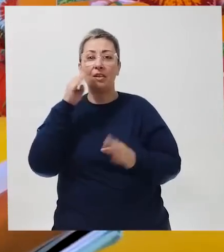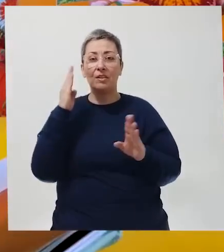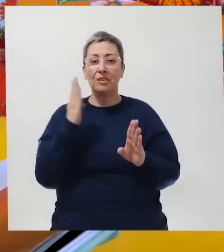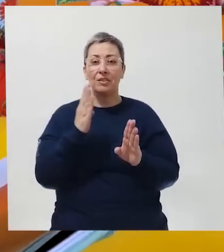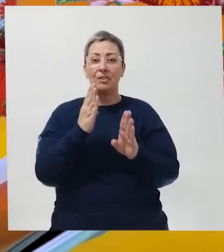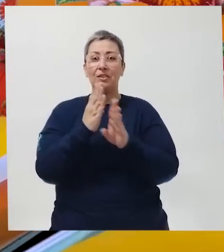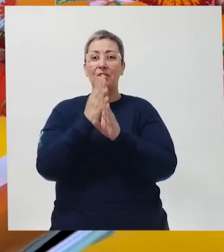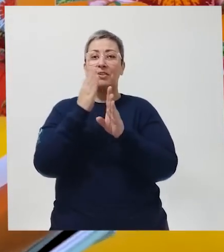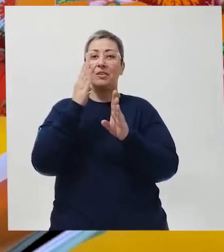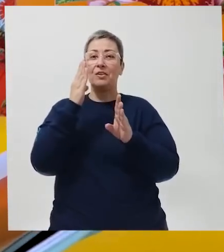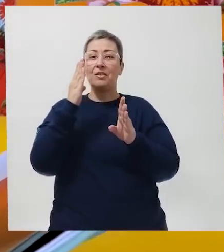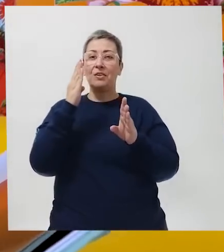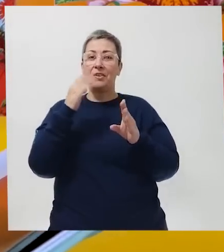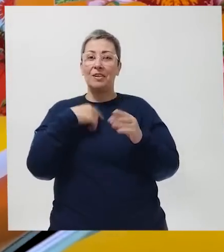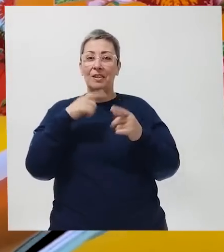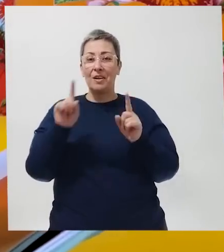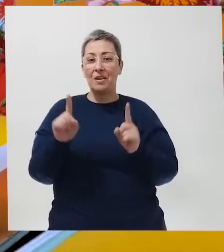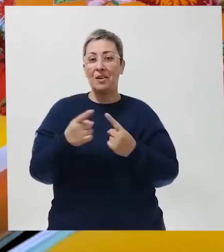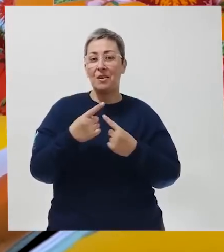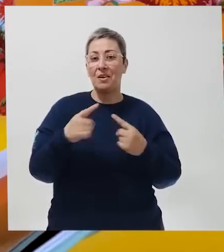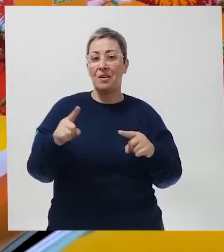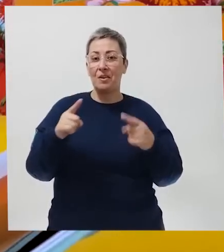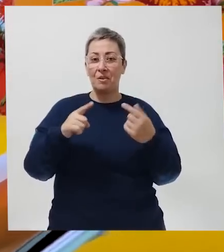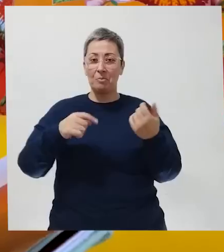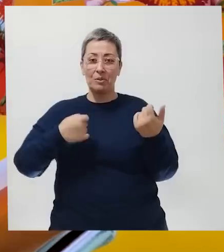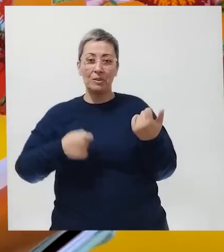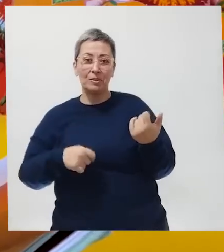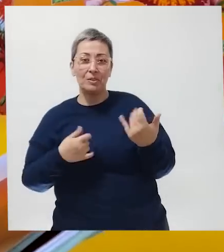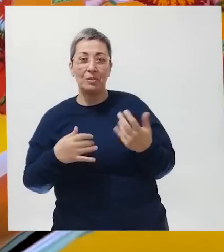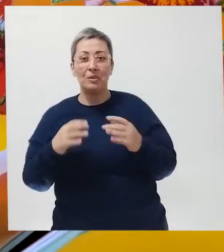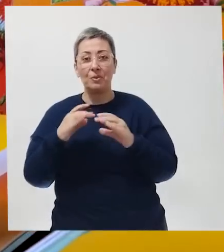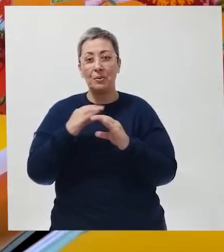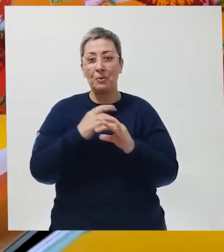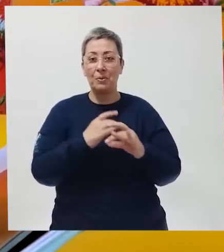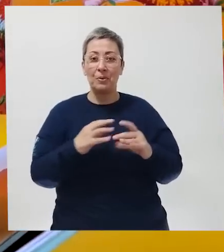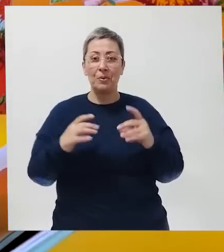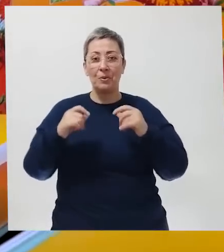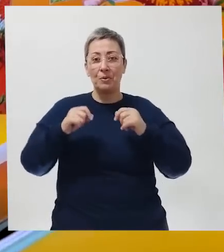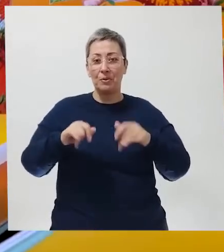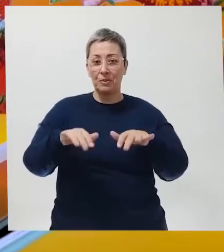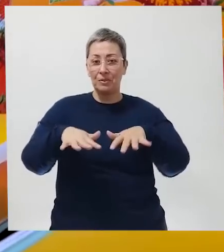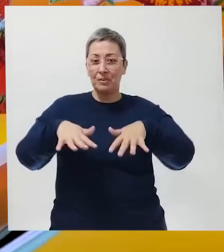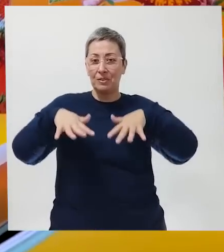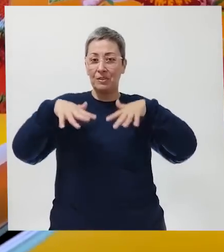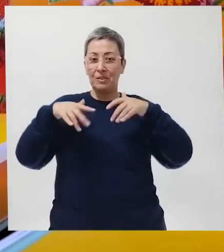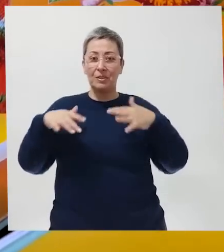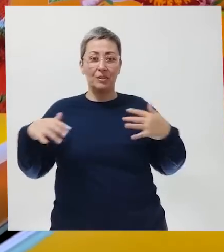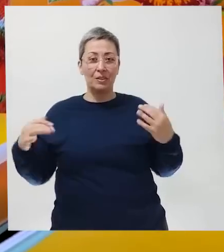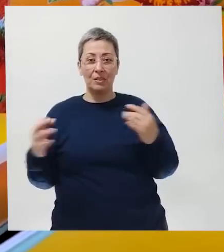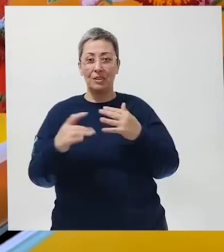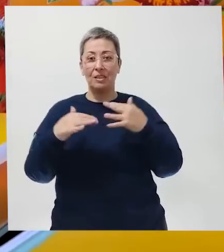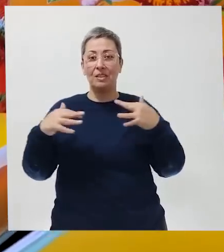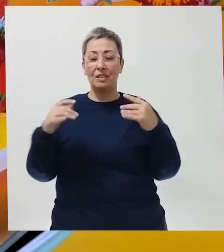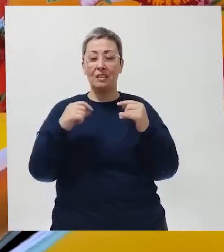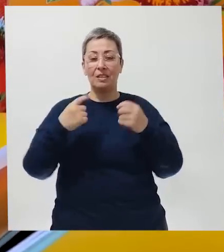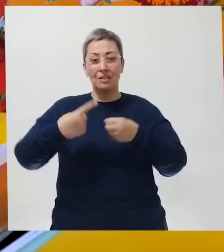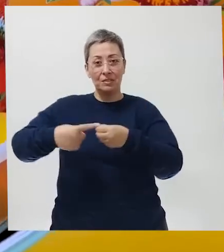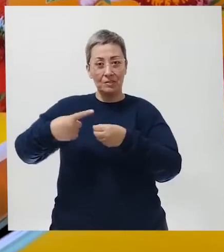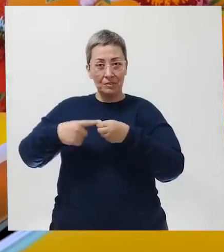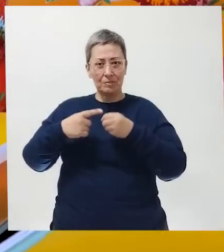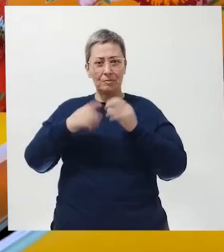Faz tempo que o neto descobriu a música nos instrumentos do avô, que já havia tocado na orquestra